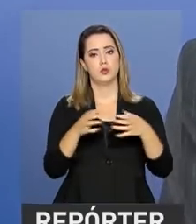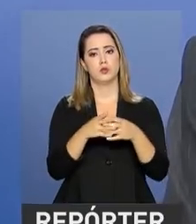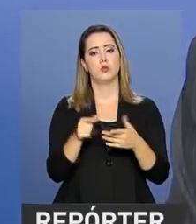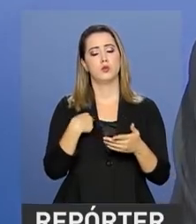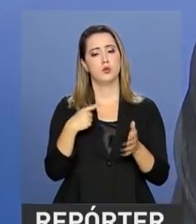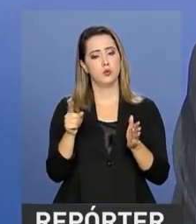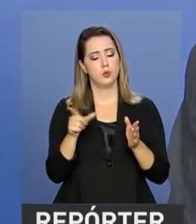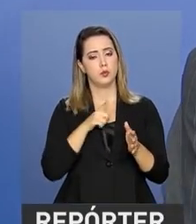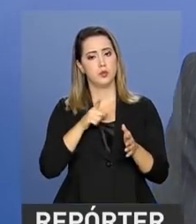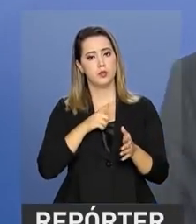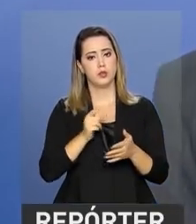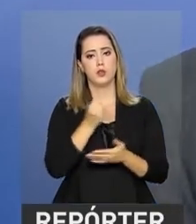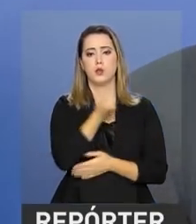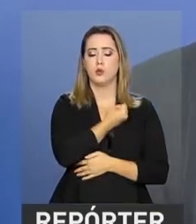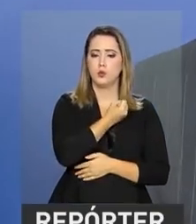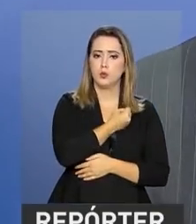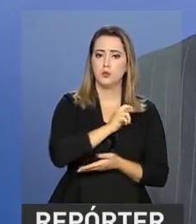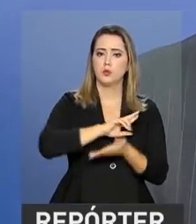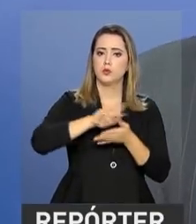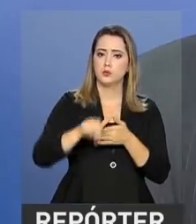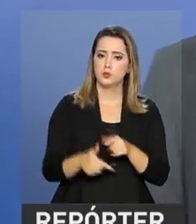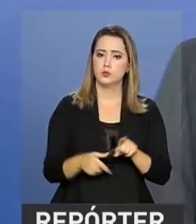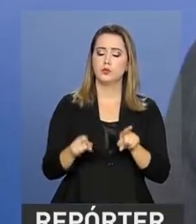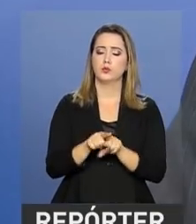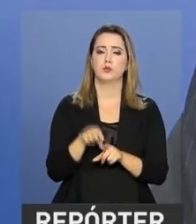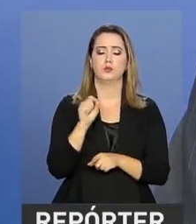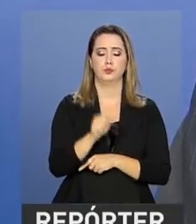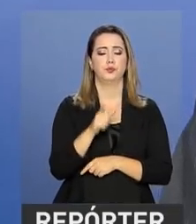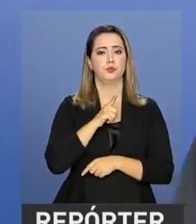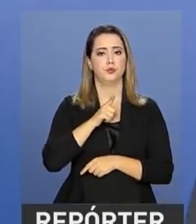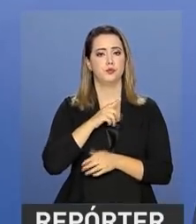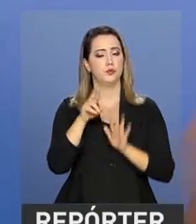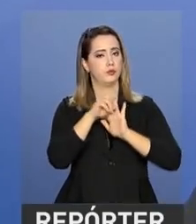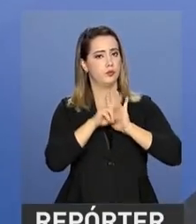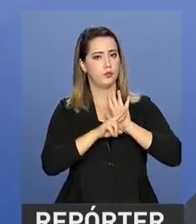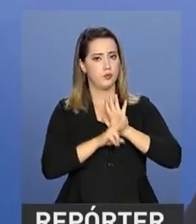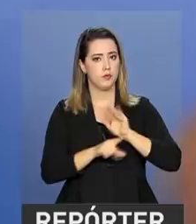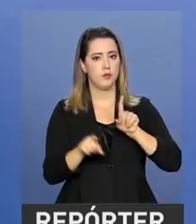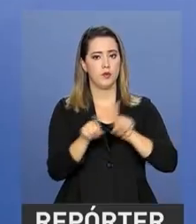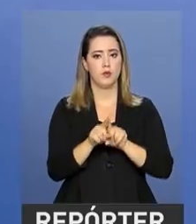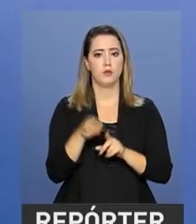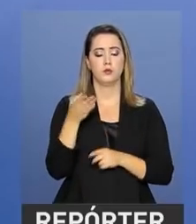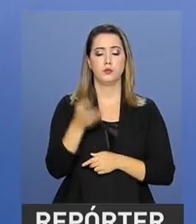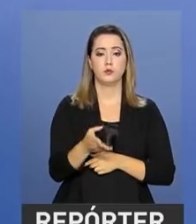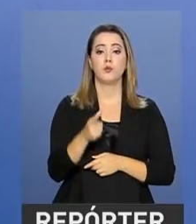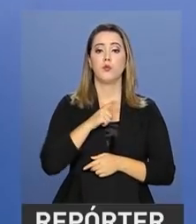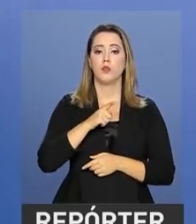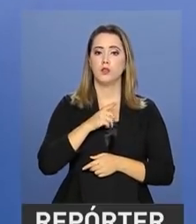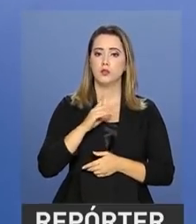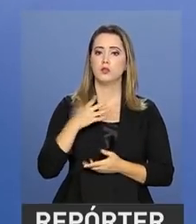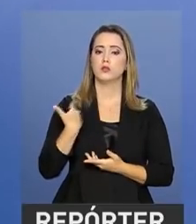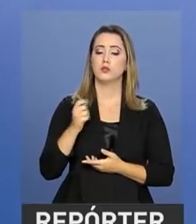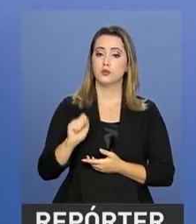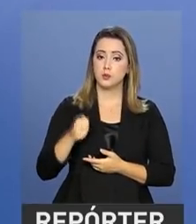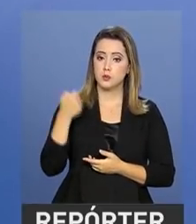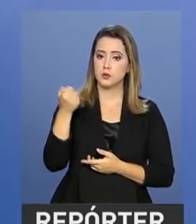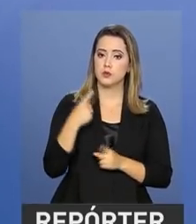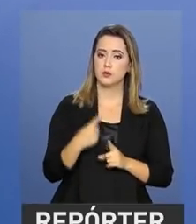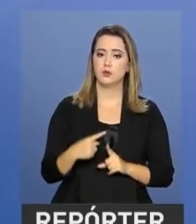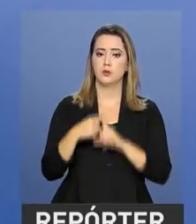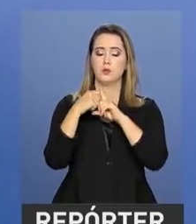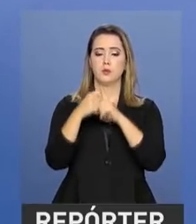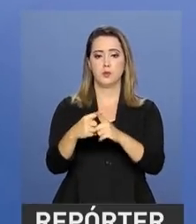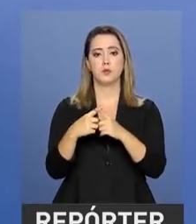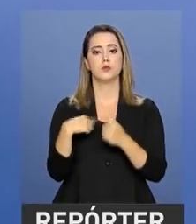contém números que contém quantidades também contém regras se tiver um sinal positivo com